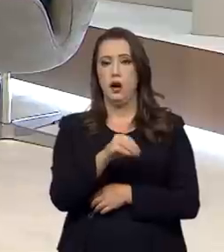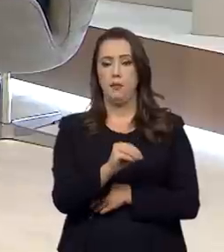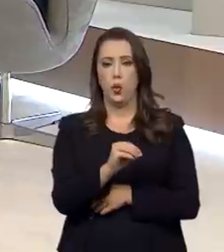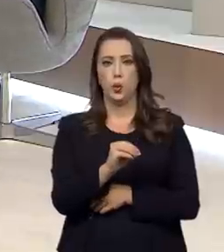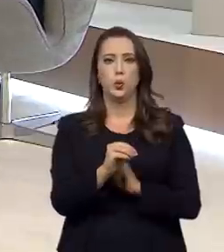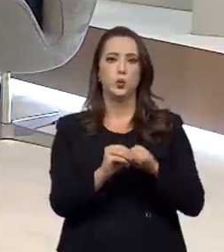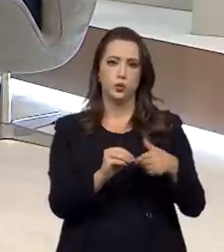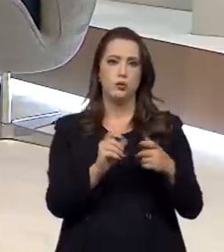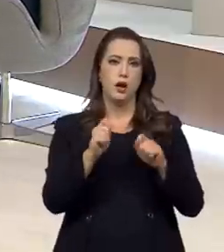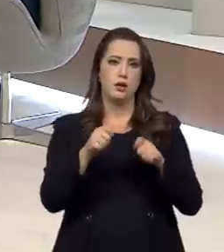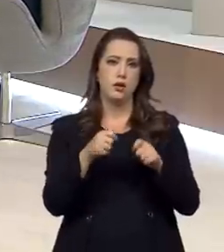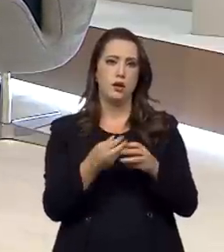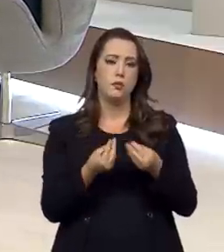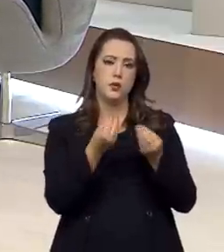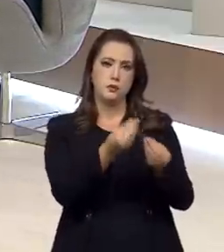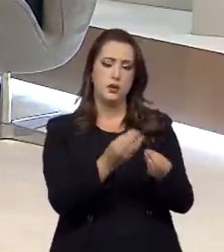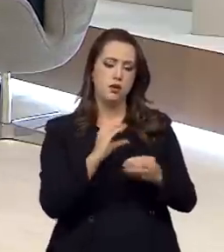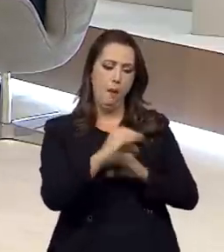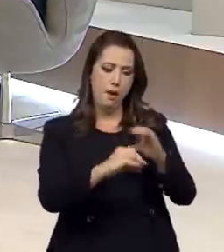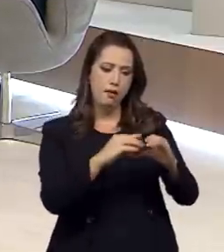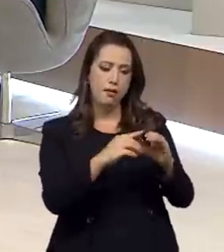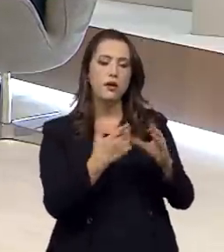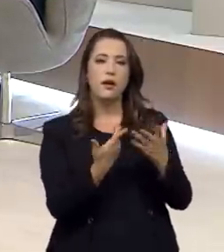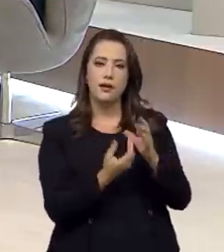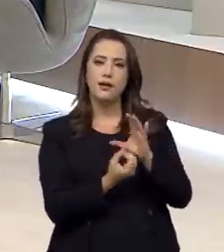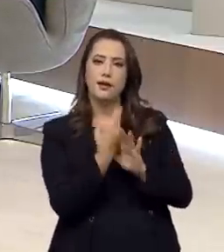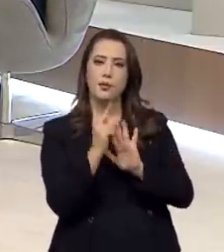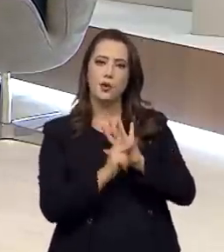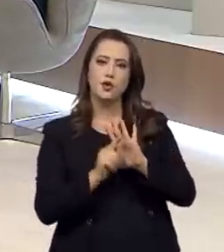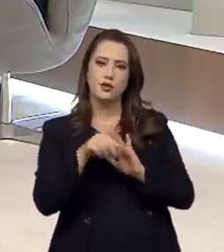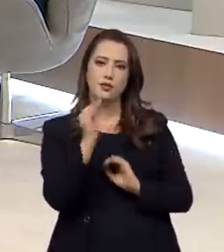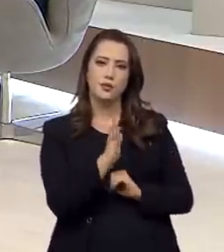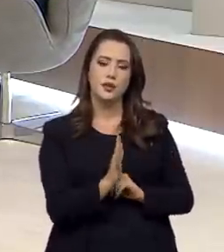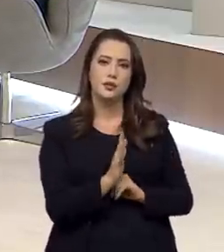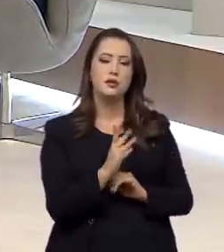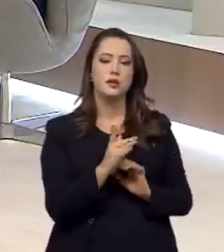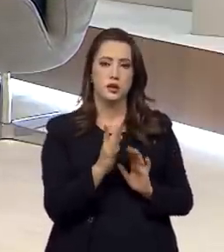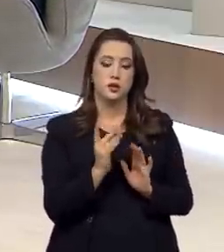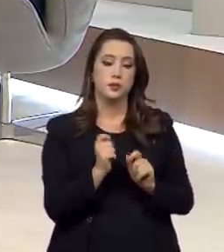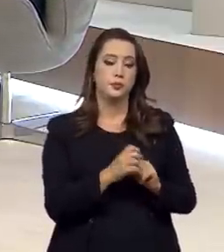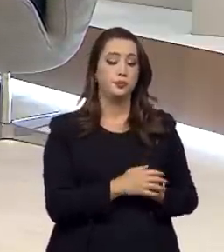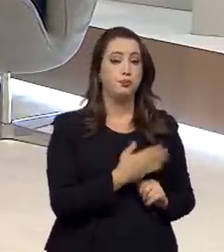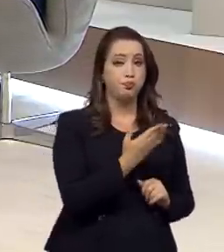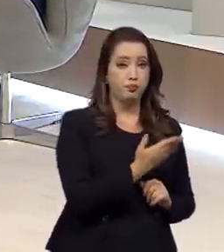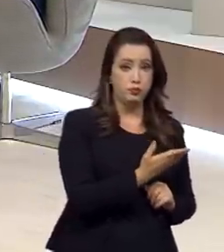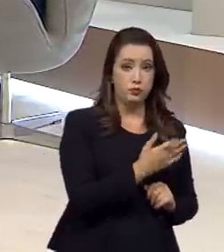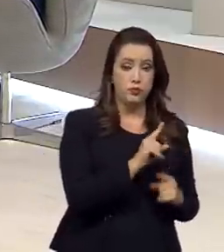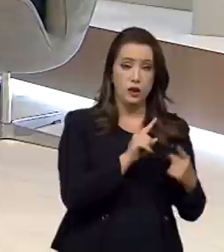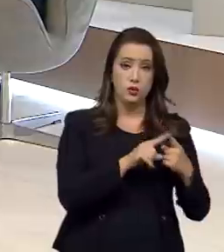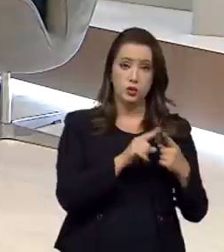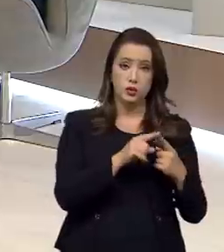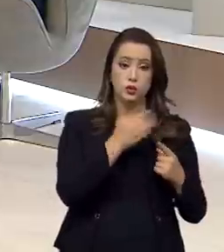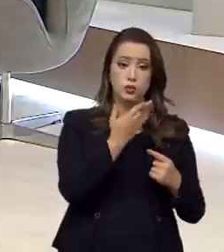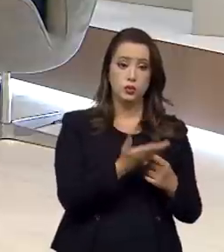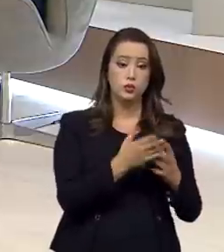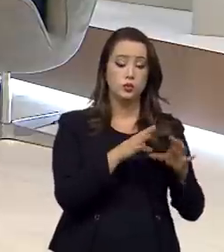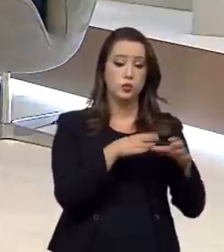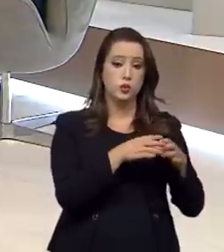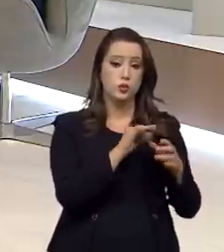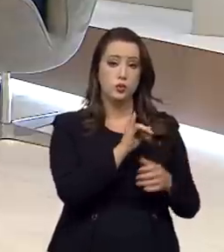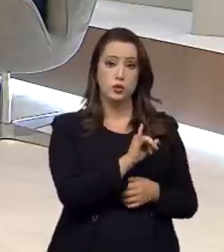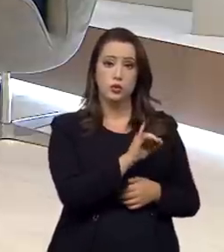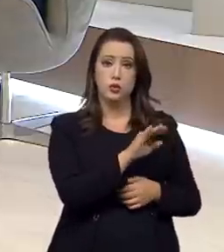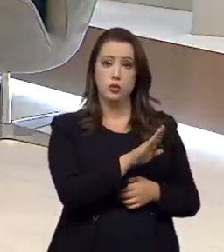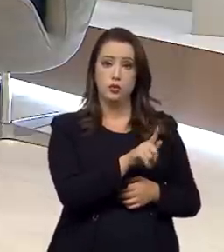para isso a sugestão aí do Ministério do meio ambiente junto ao IBGE de se criar essa classificação